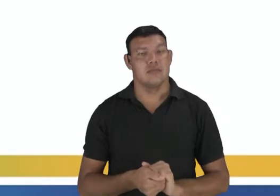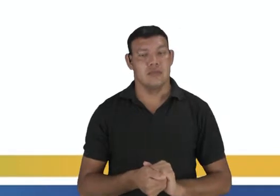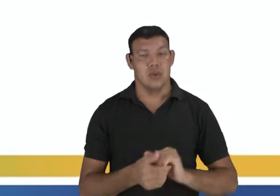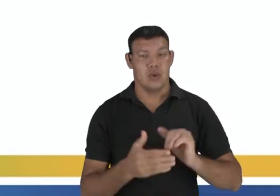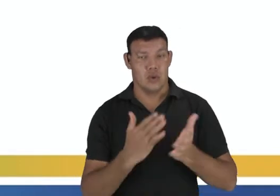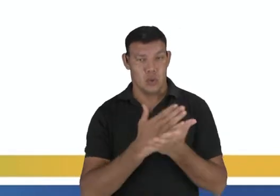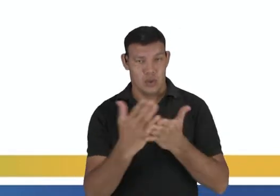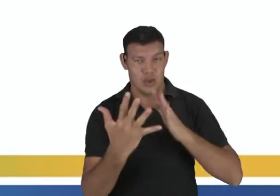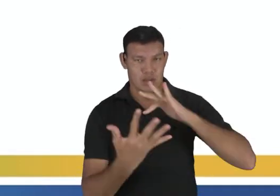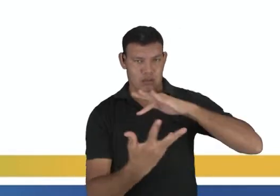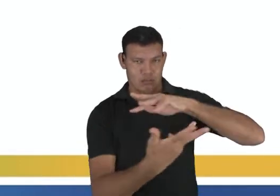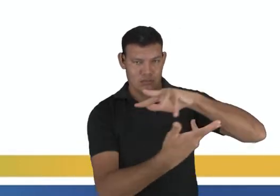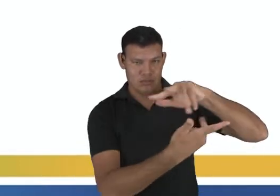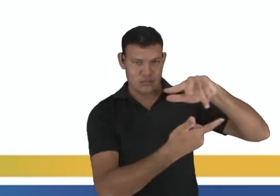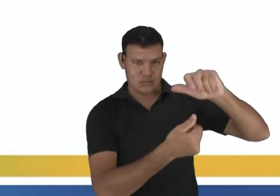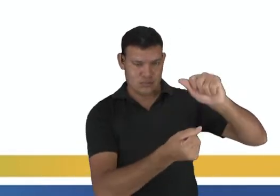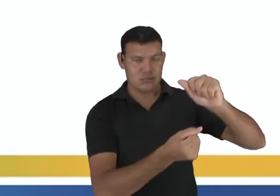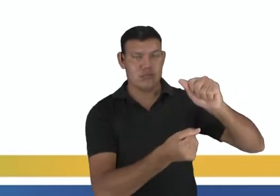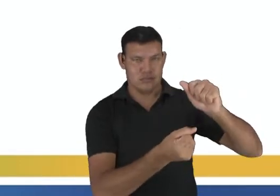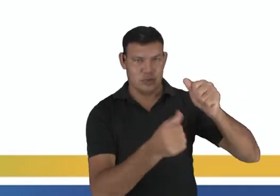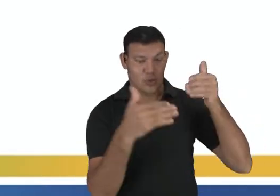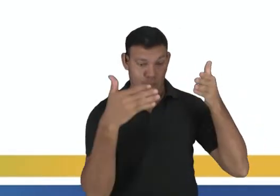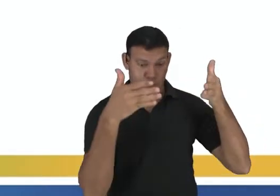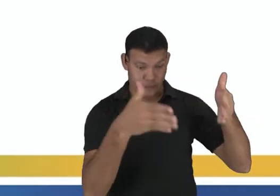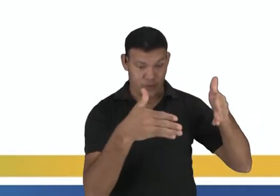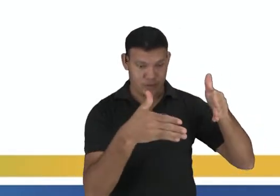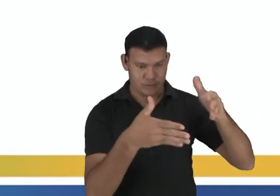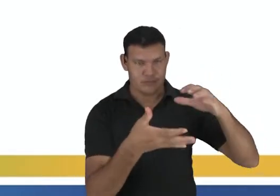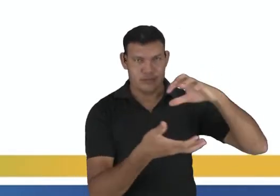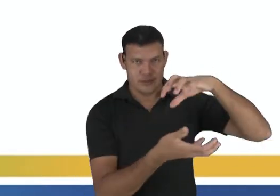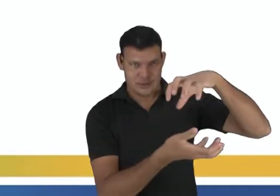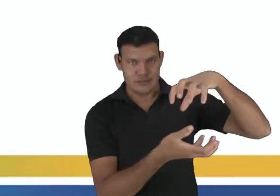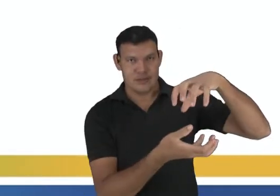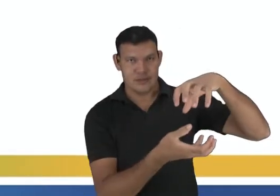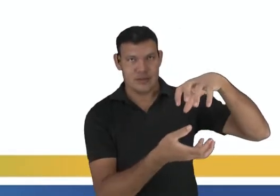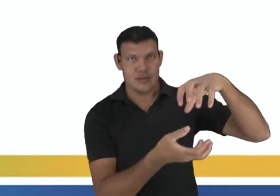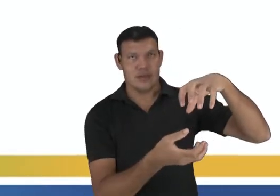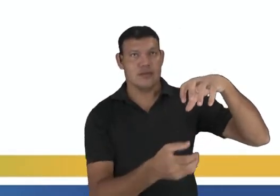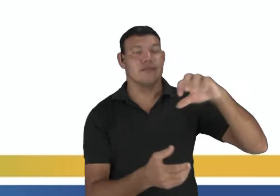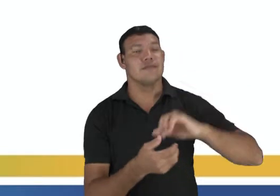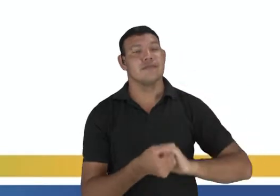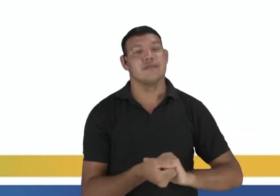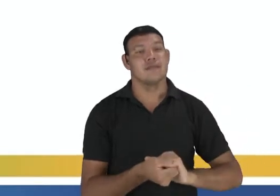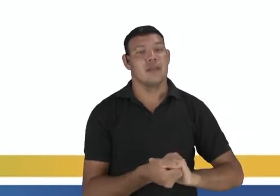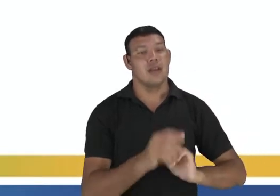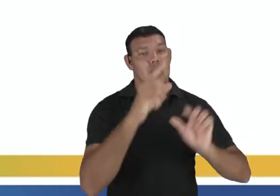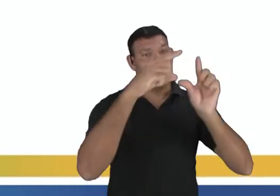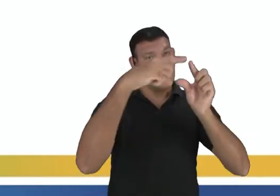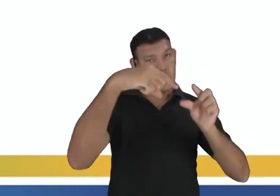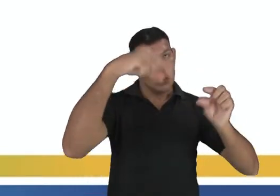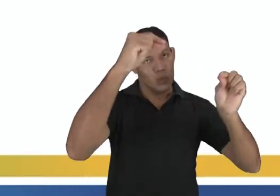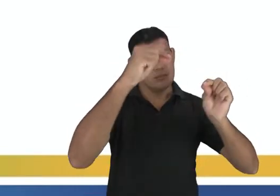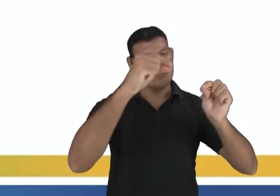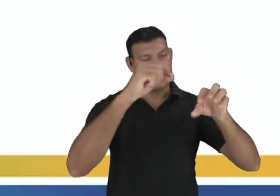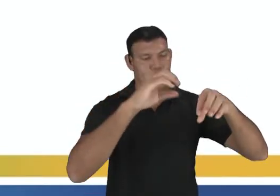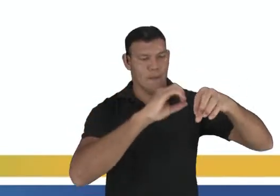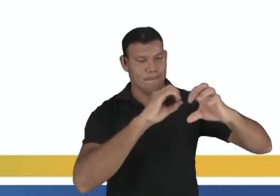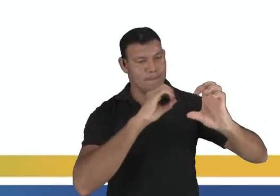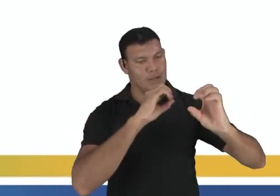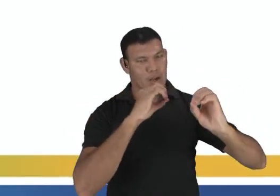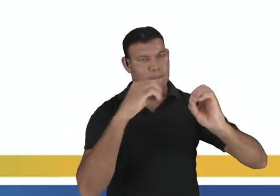pela Terra, né, porque seria o sistema geocêntrico. Tem a Lua que está orbitando a Terra, e aí tem vários outros planetas. Você verifica